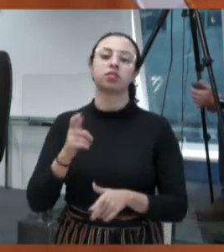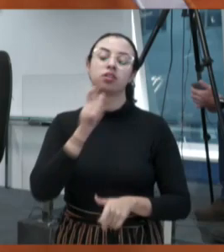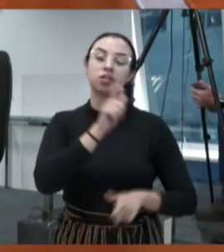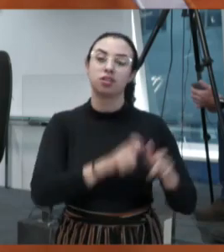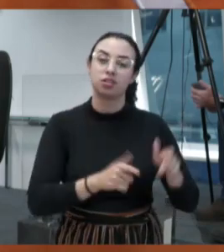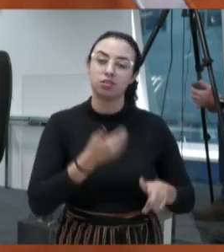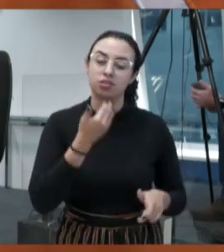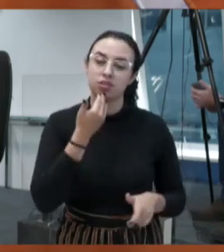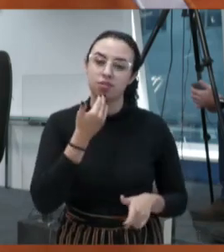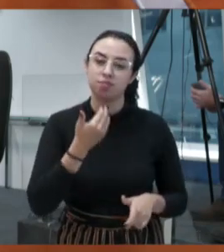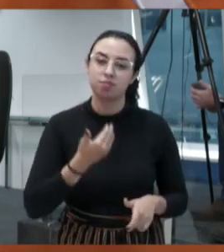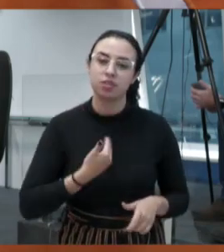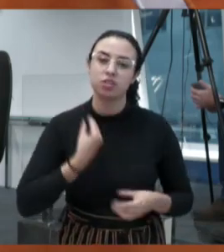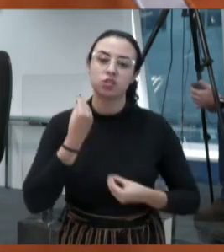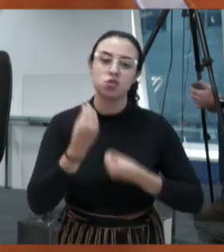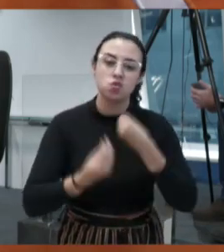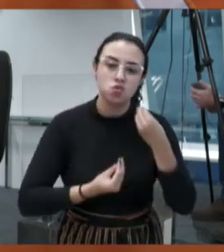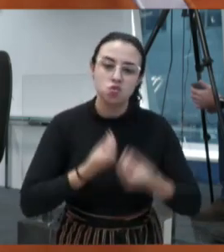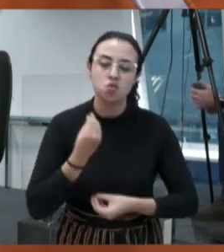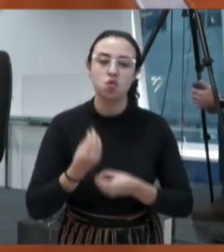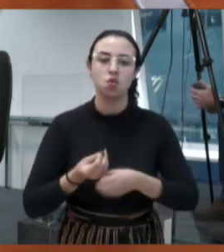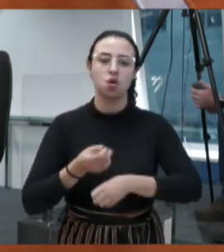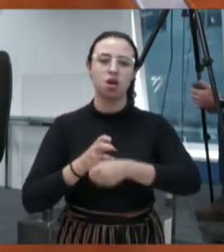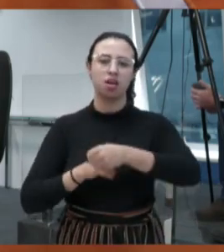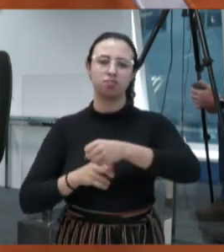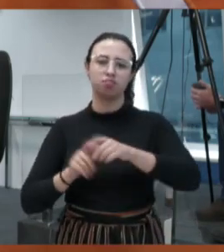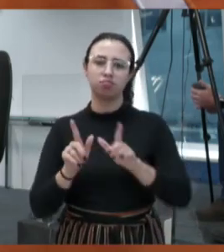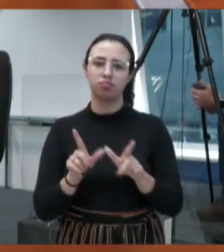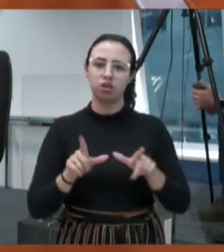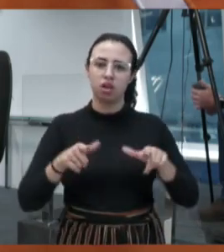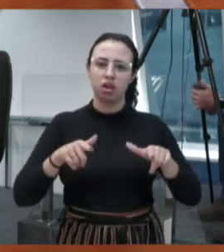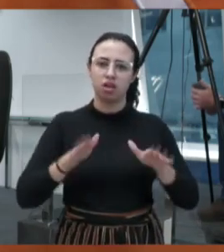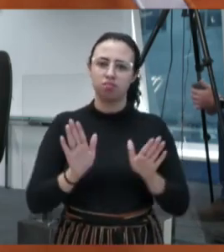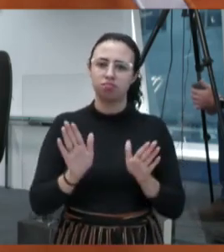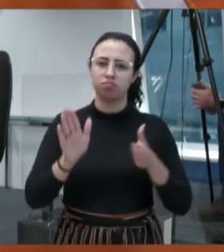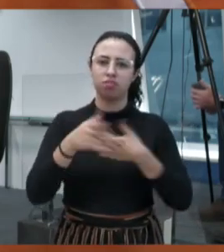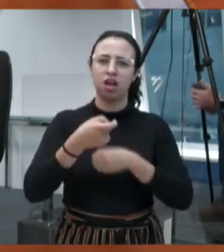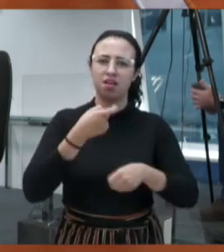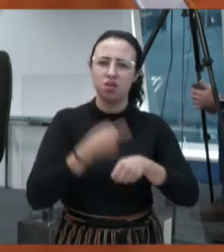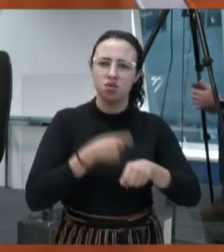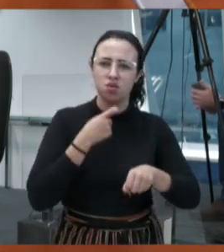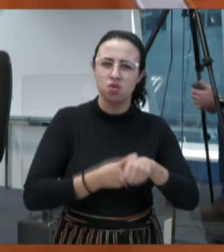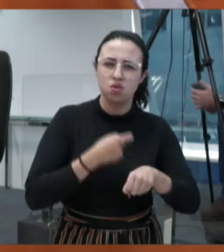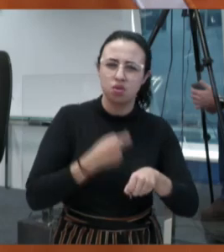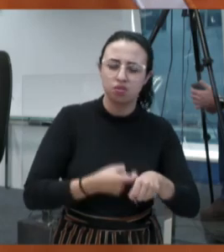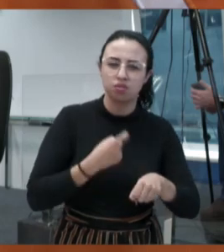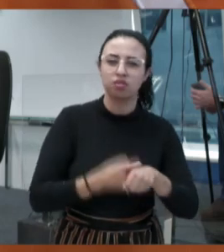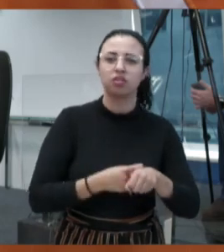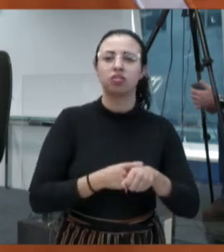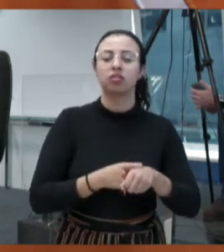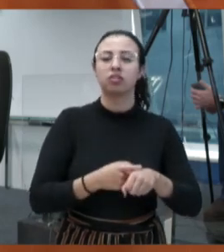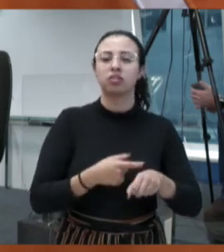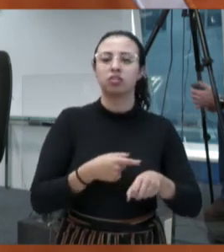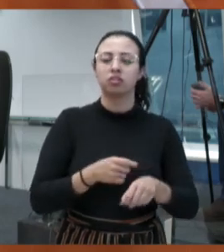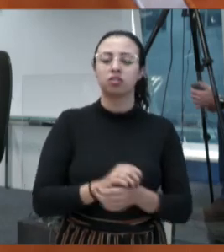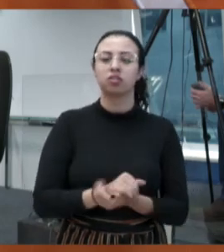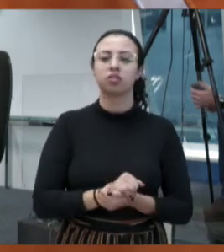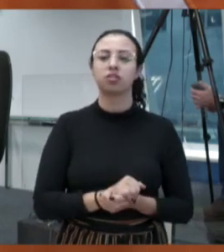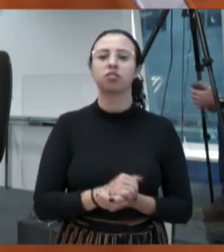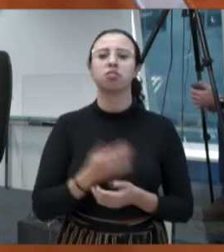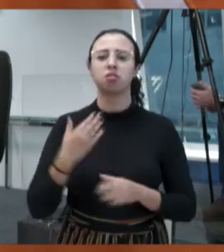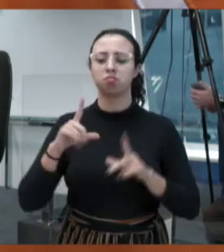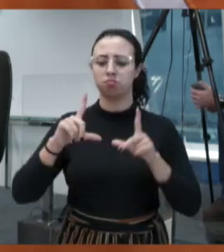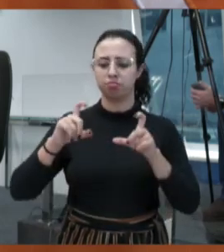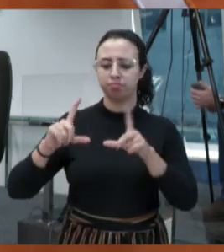eu fizesse a retirada daquele concreto que estava lá com aquela armação. Aí eu peguei, enviei várias fotos para